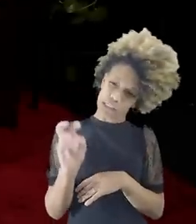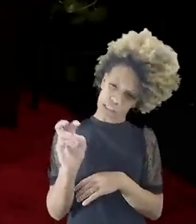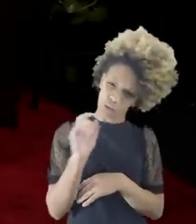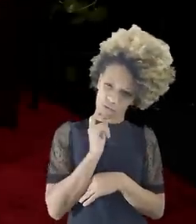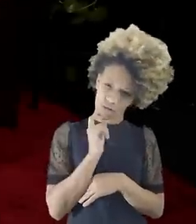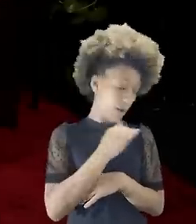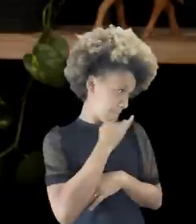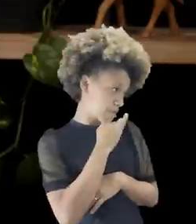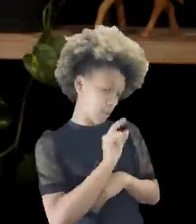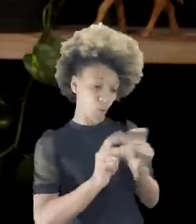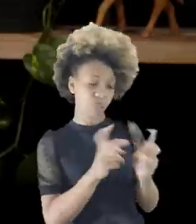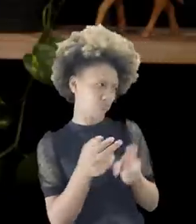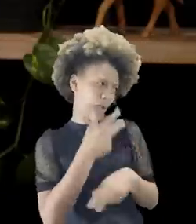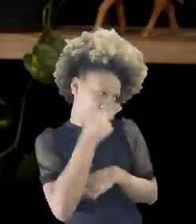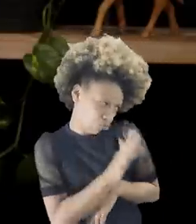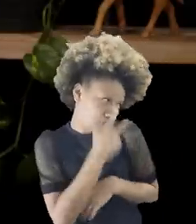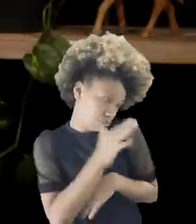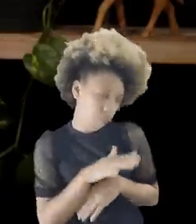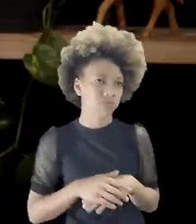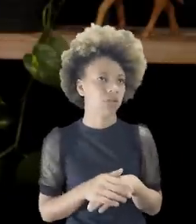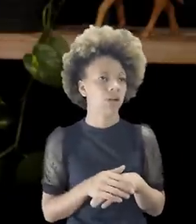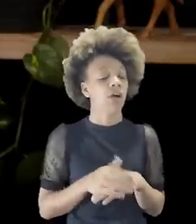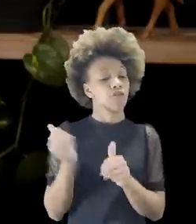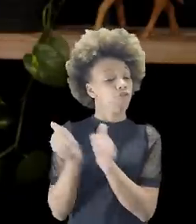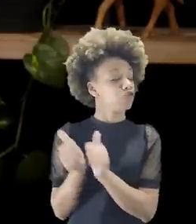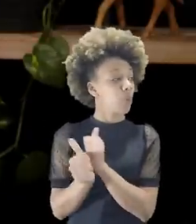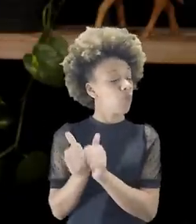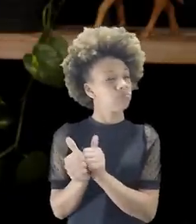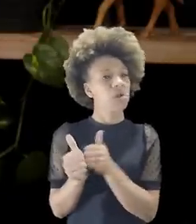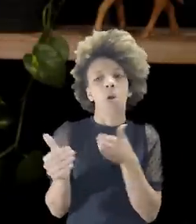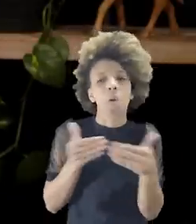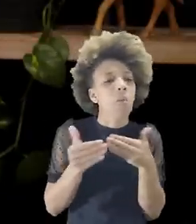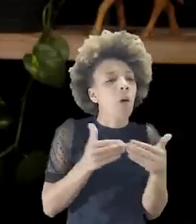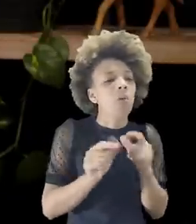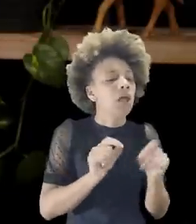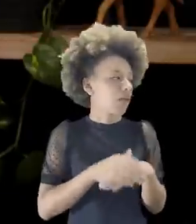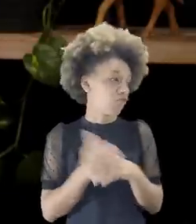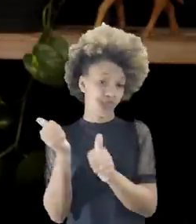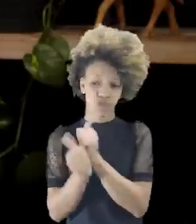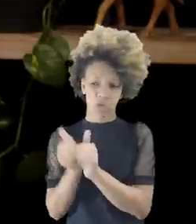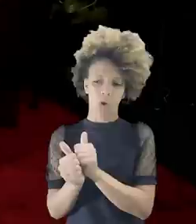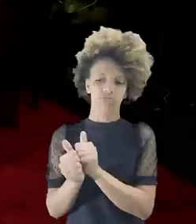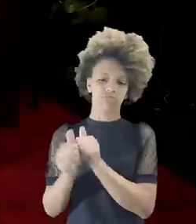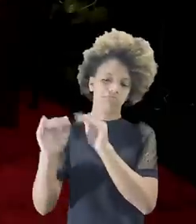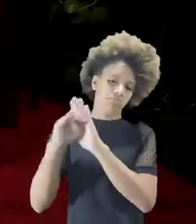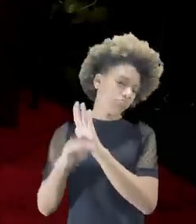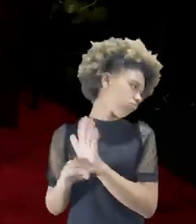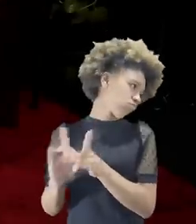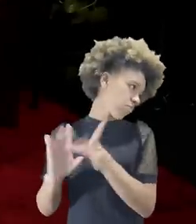porque assim o que que eu vejo tu vai jogar futebol qualquer um futebol muito democrático